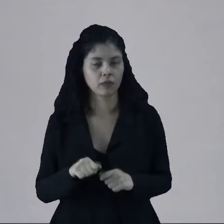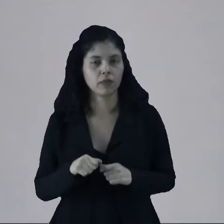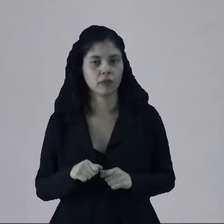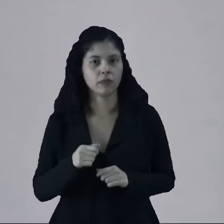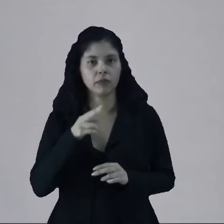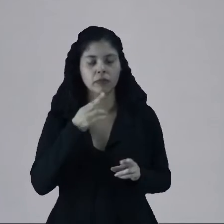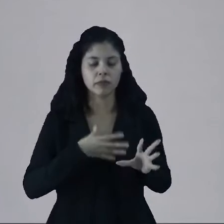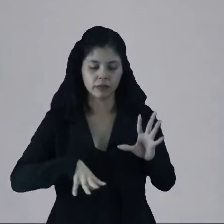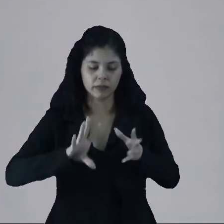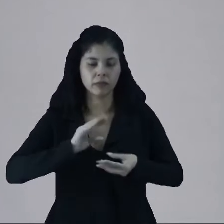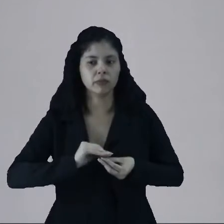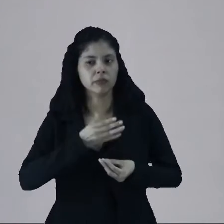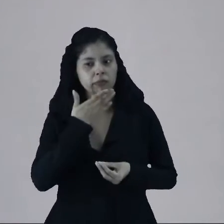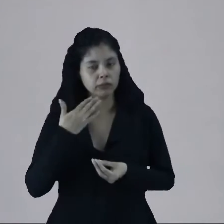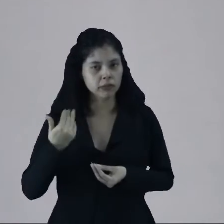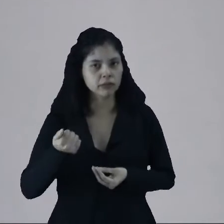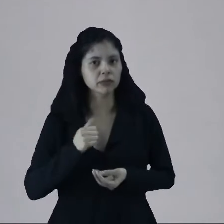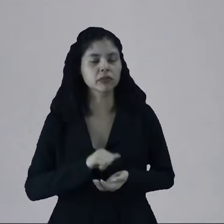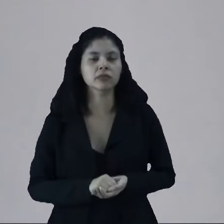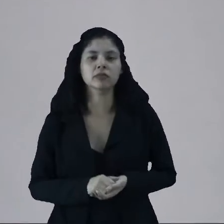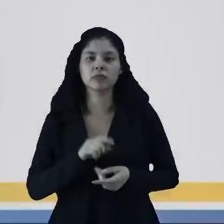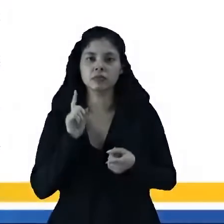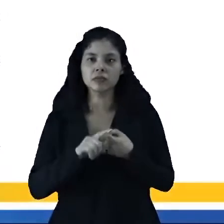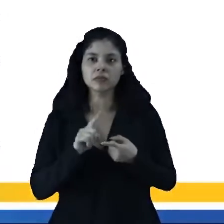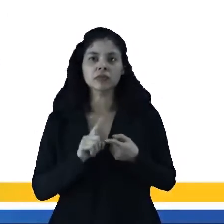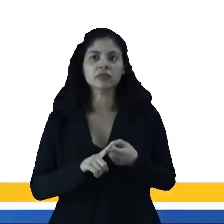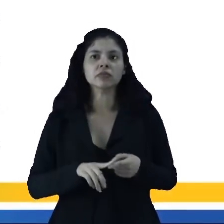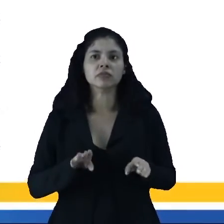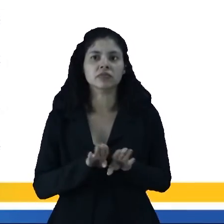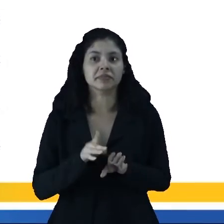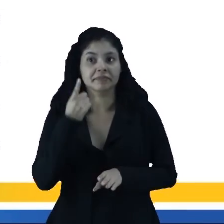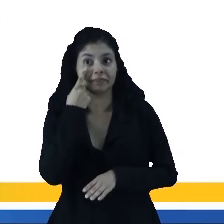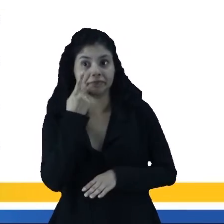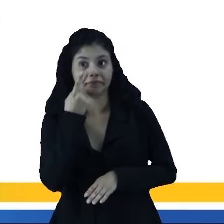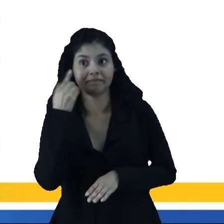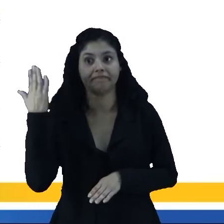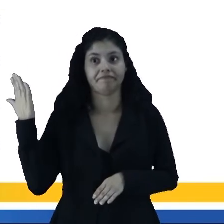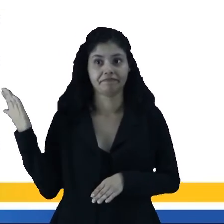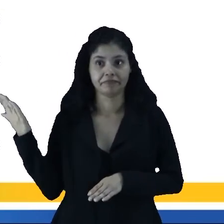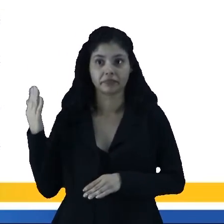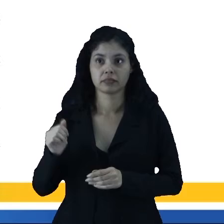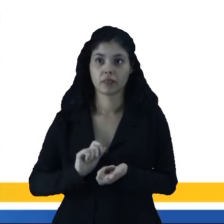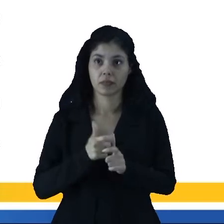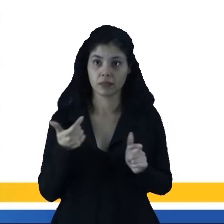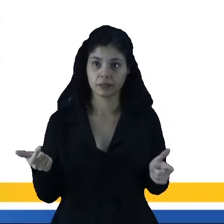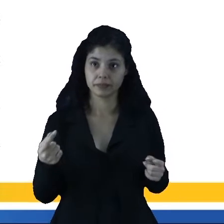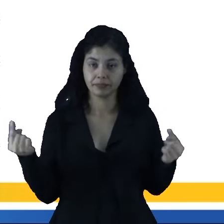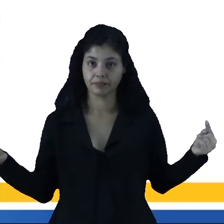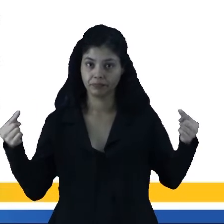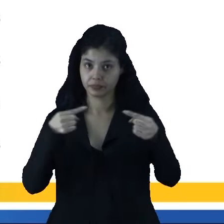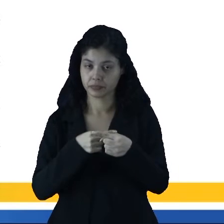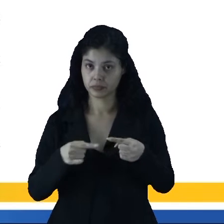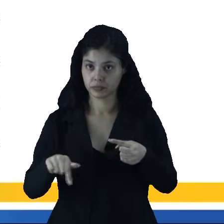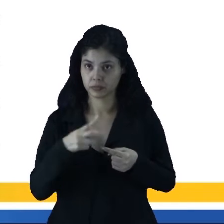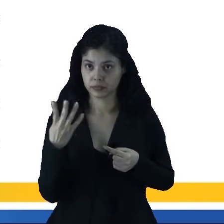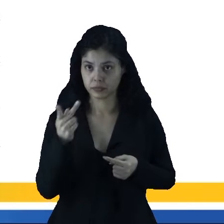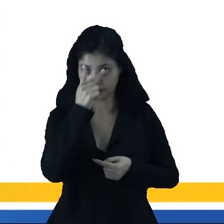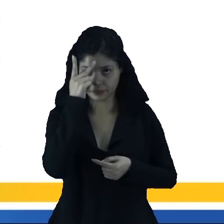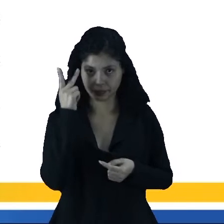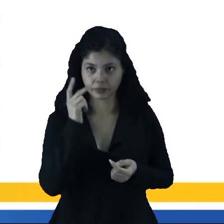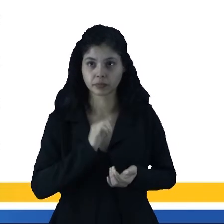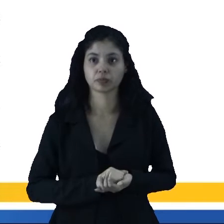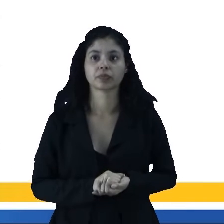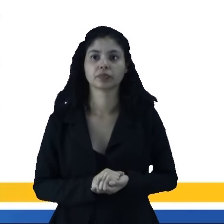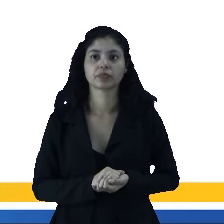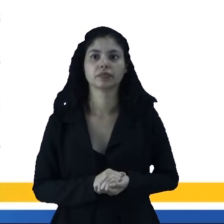como o resumozinho vai melhorar. Por que que vai melhorar? Olha esse heredograma, olha o tanto de cruzamento e indivíduos que eu tenho